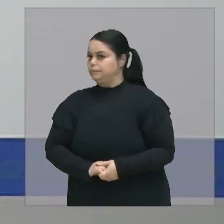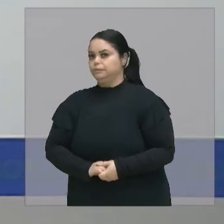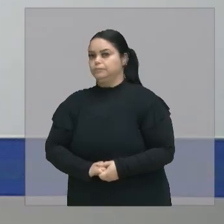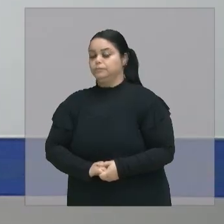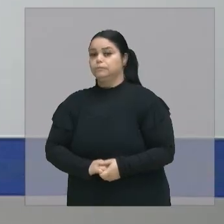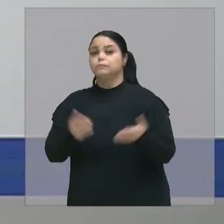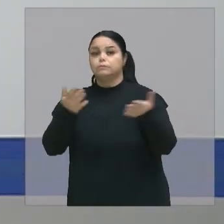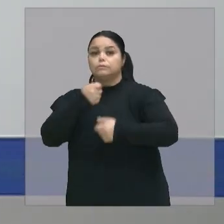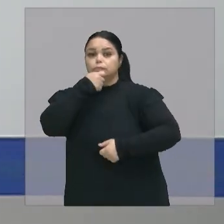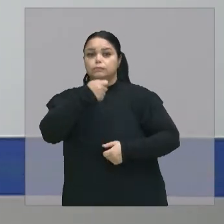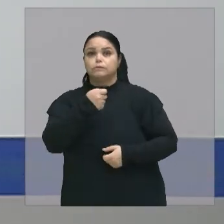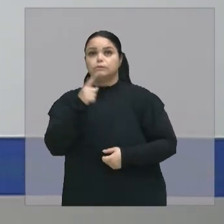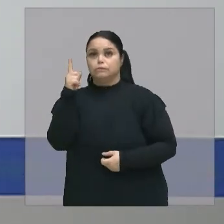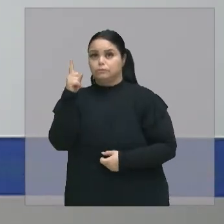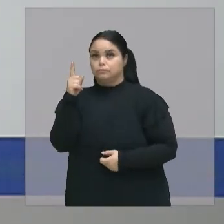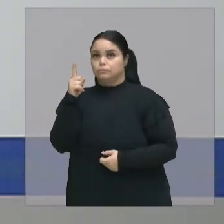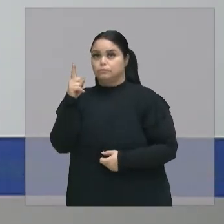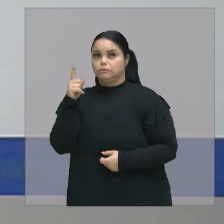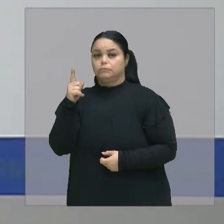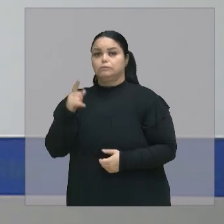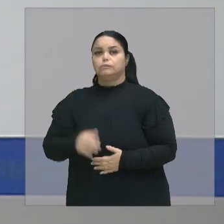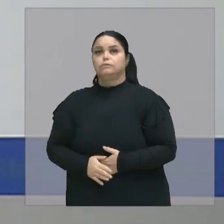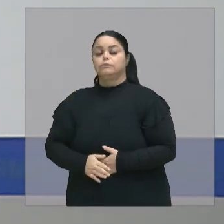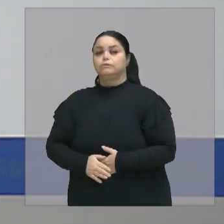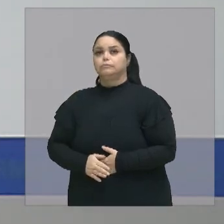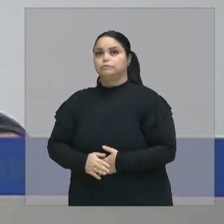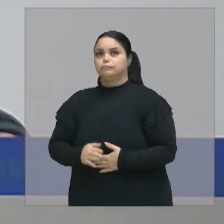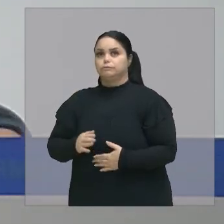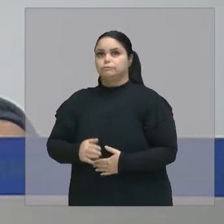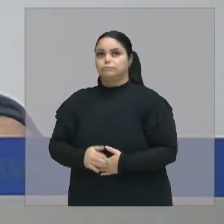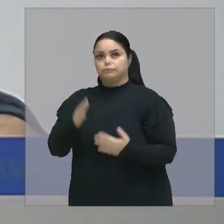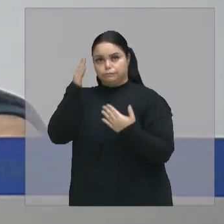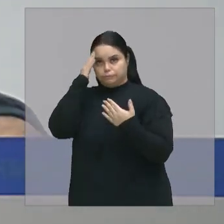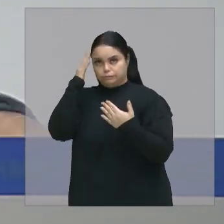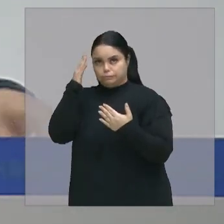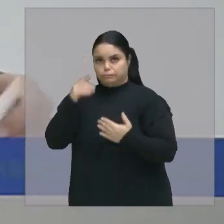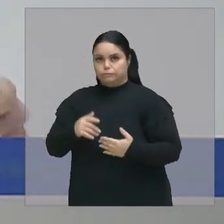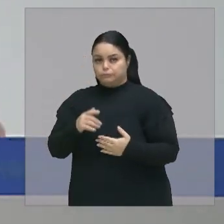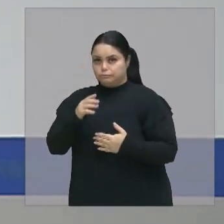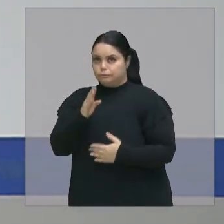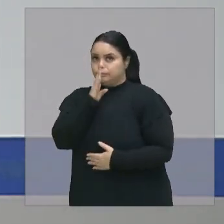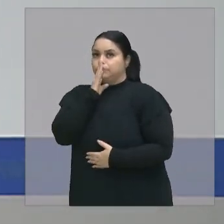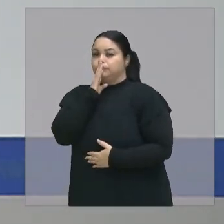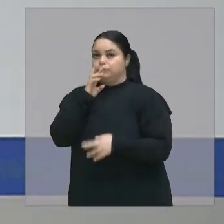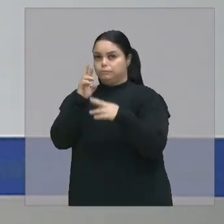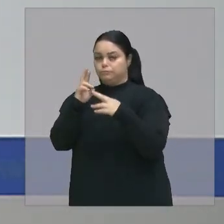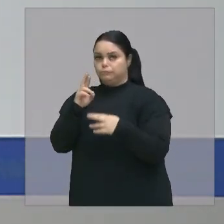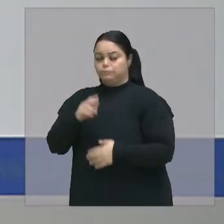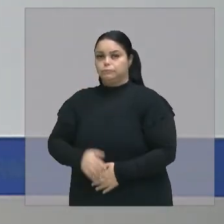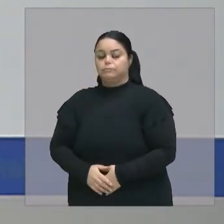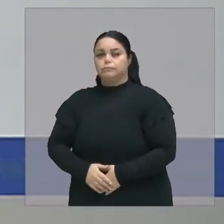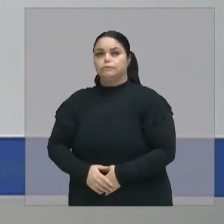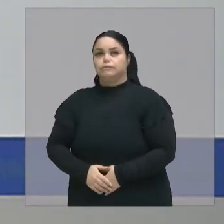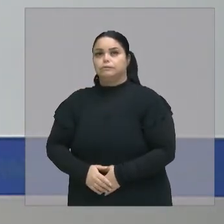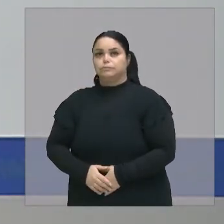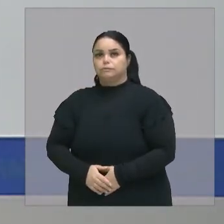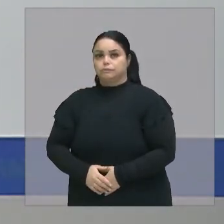Passaremos então agora um minuto de silêncio a pedido.